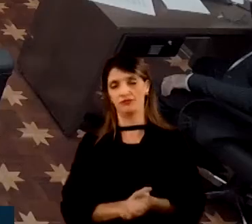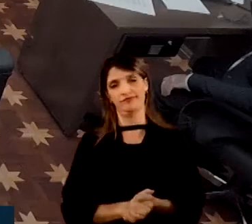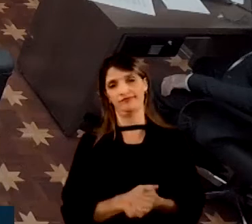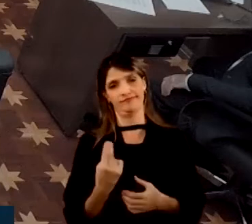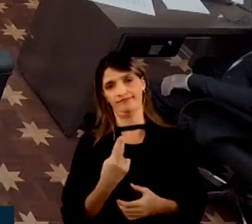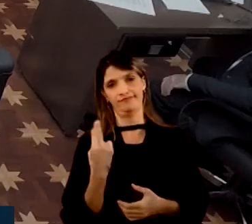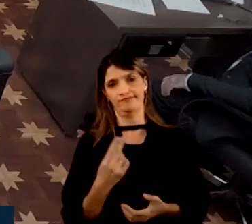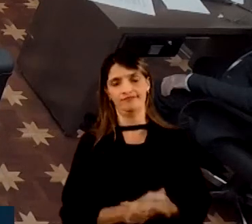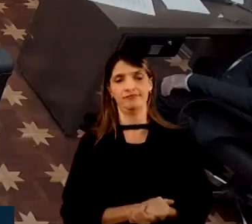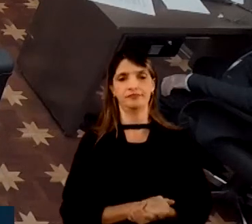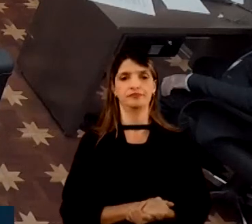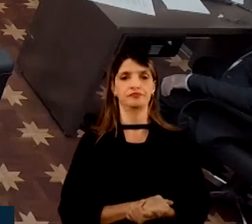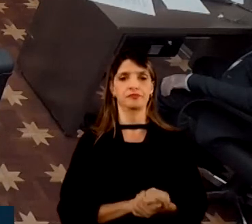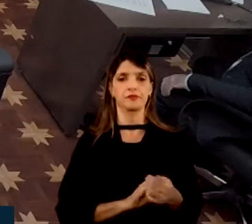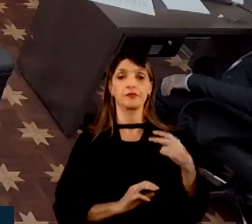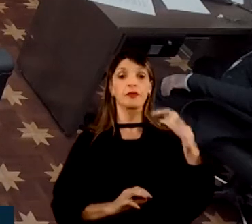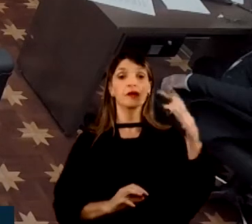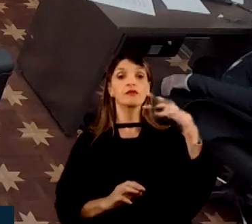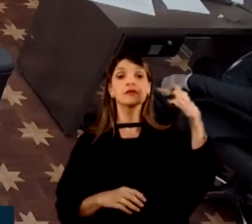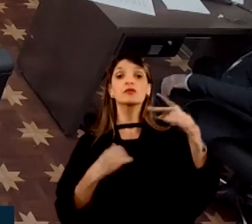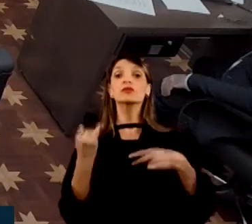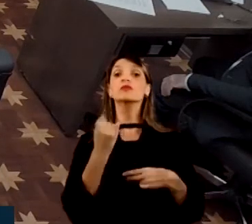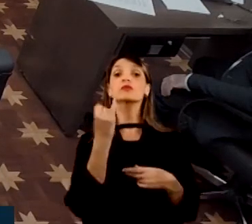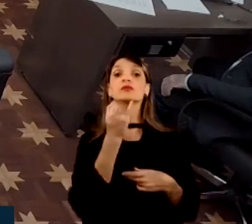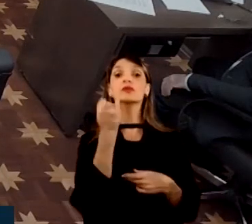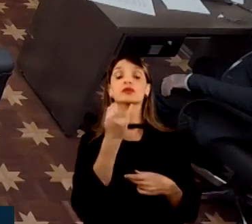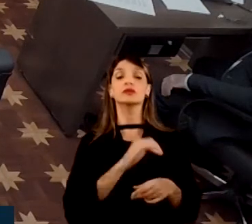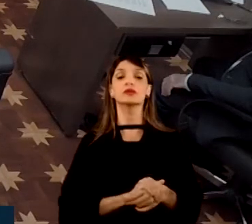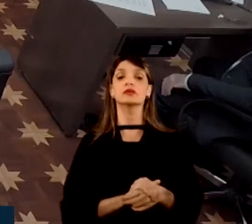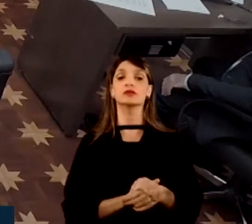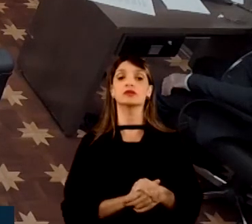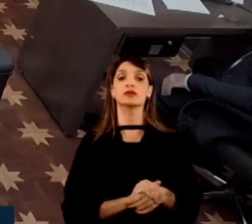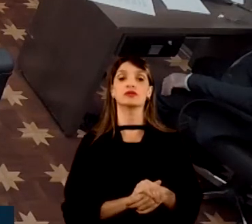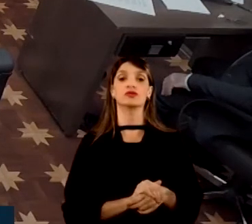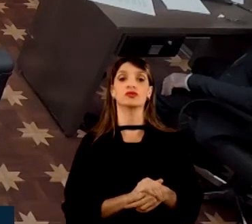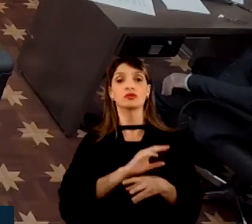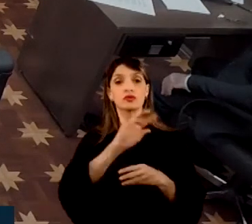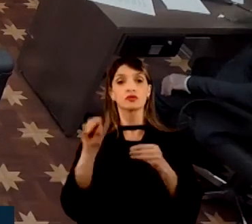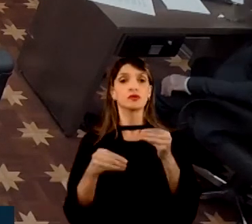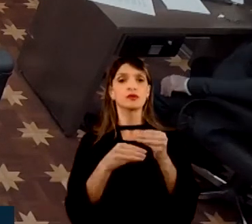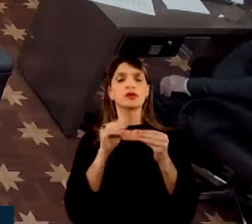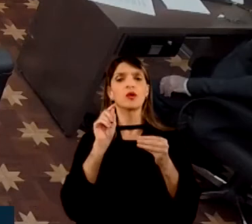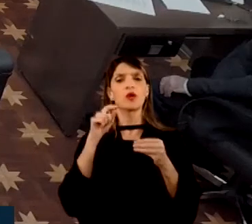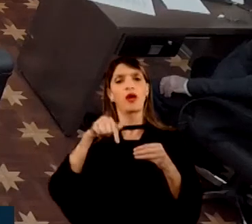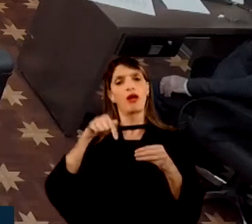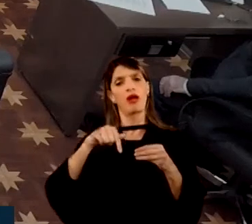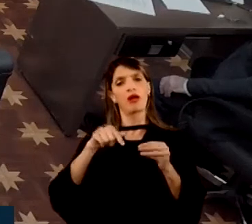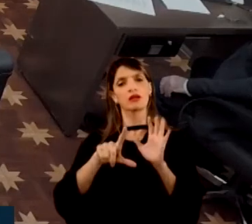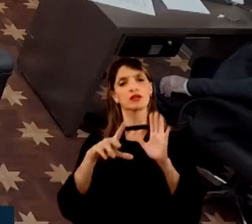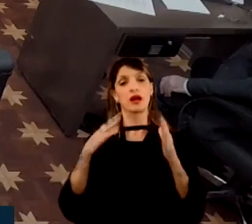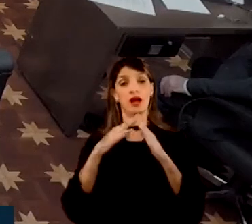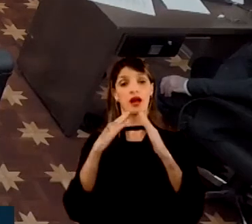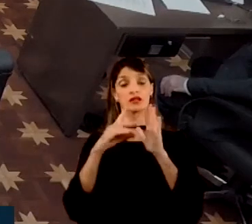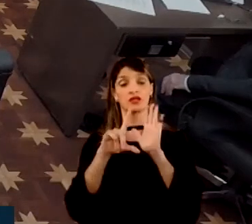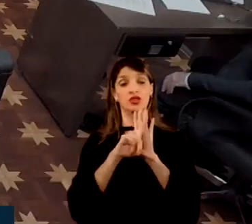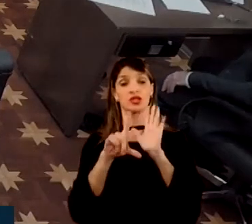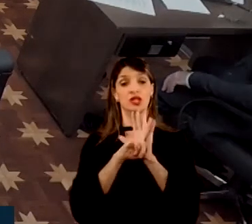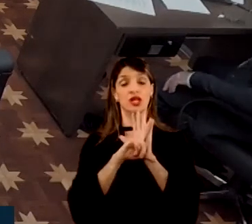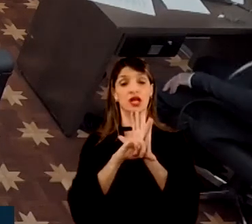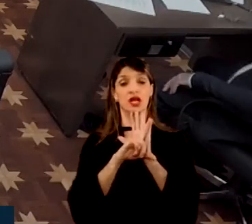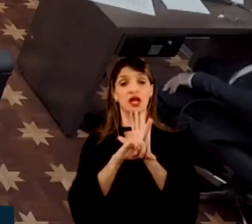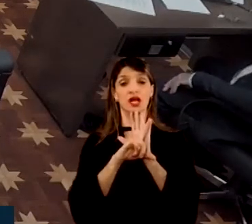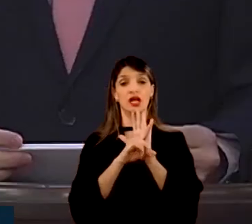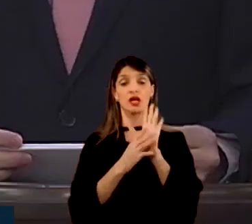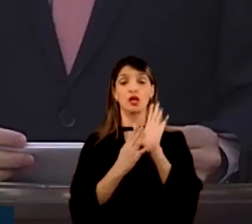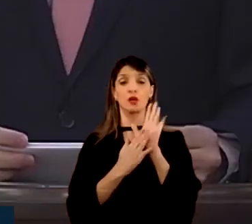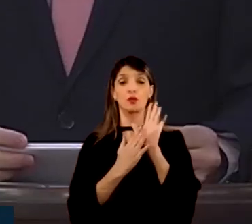acho importante fazer a seguinte colocação. Essa Casa de Leis manda projetos de regramentos